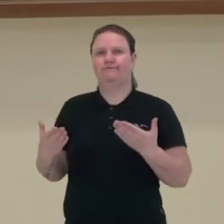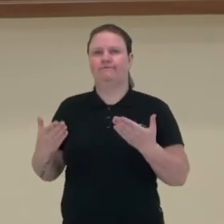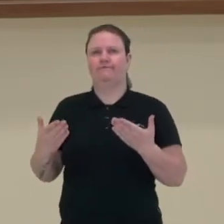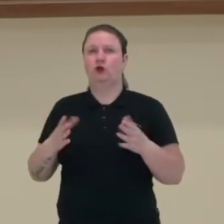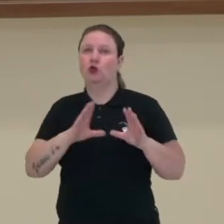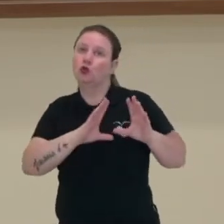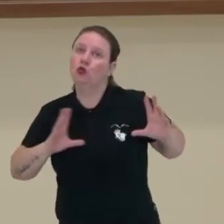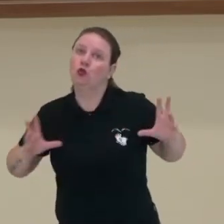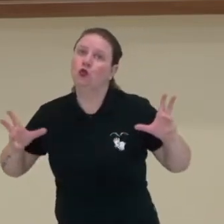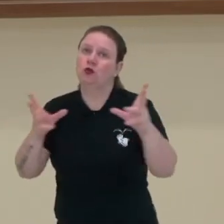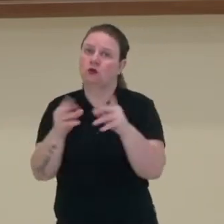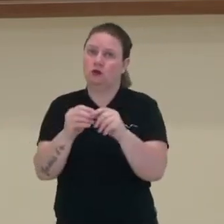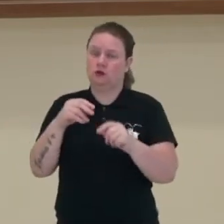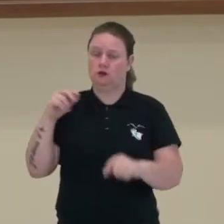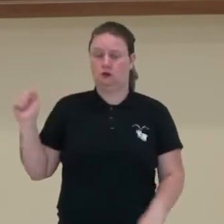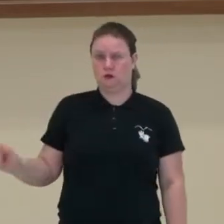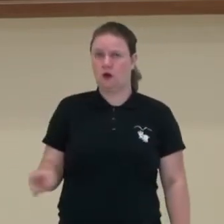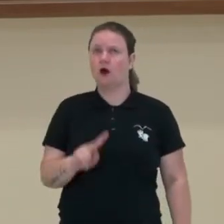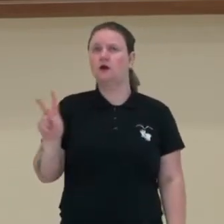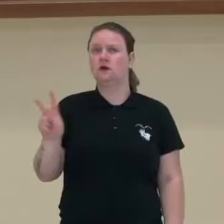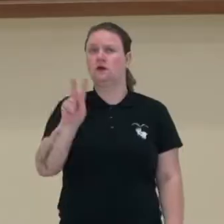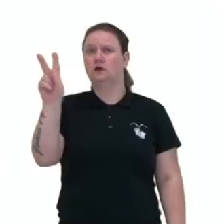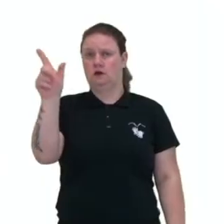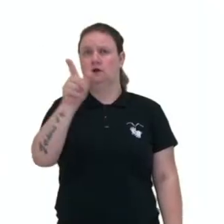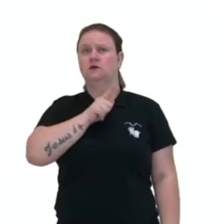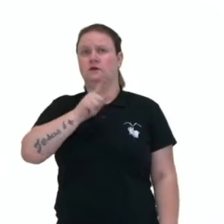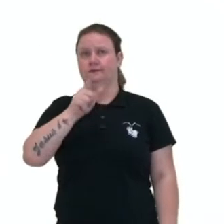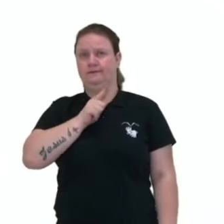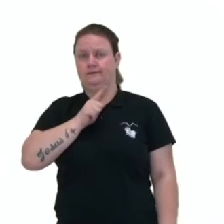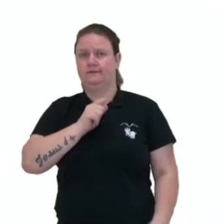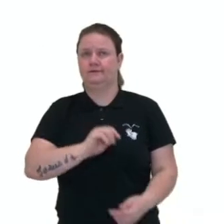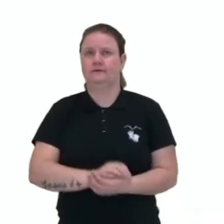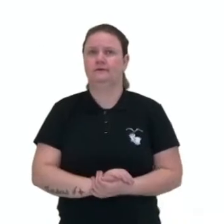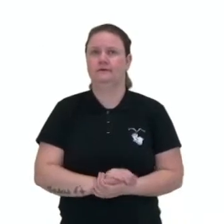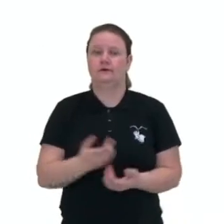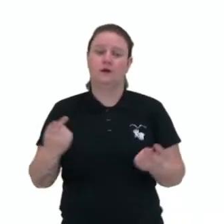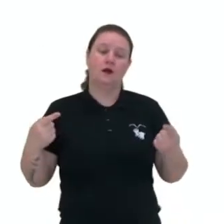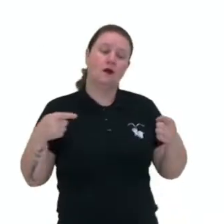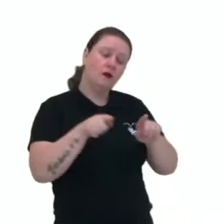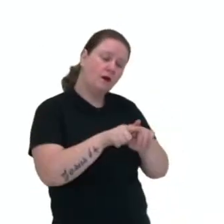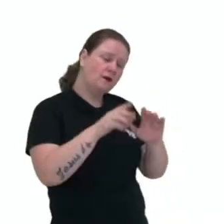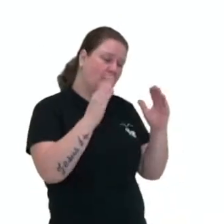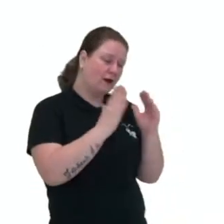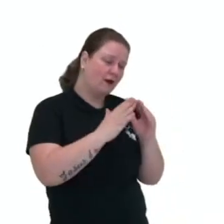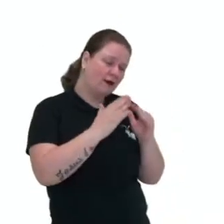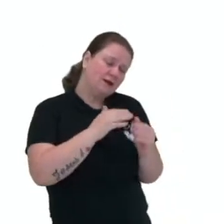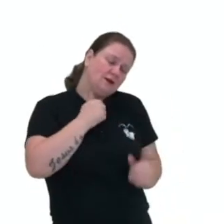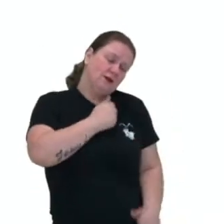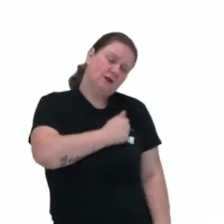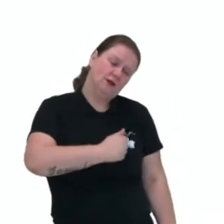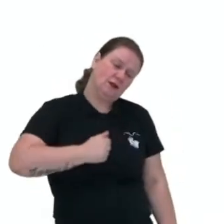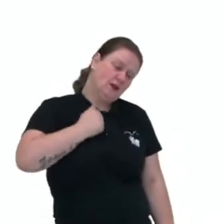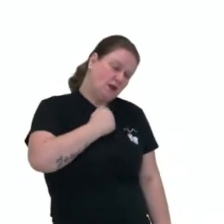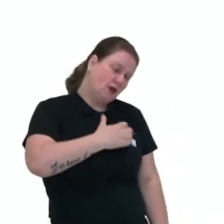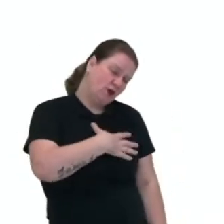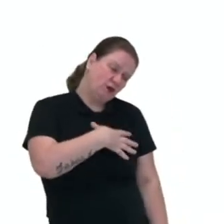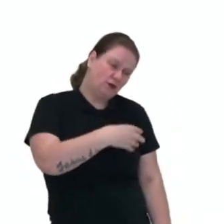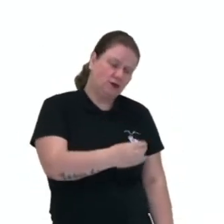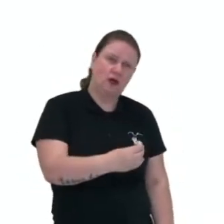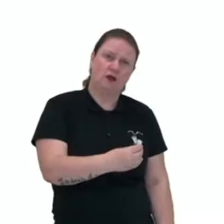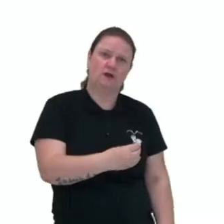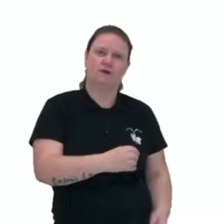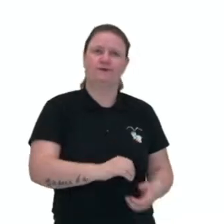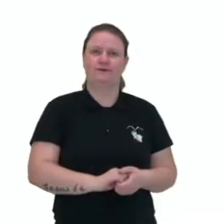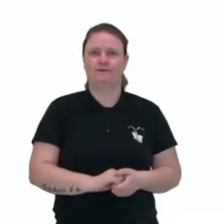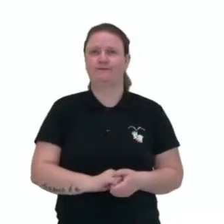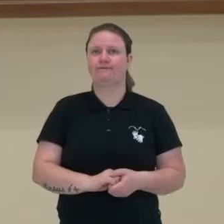valorizar todas as profissões. E volta para casa com saudade do filho, enfrentando o desafio, desviando do